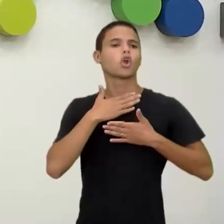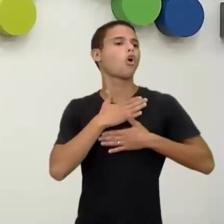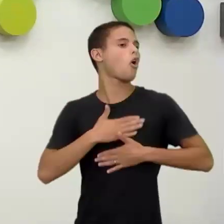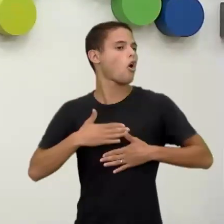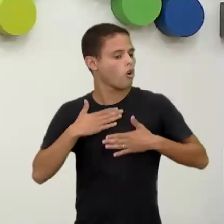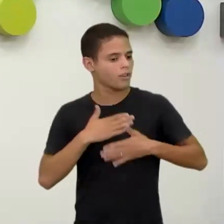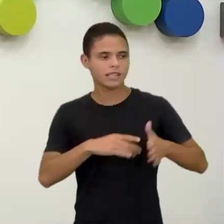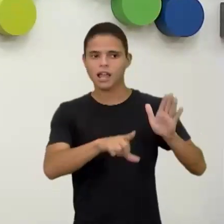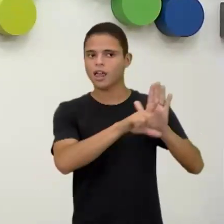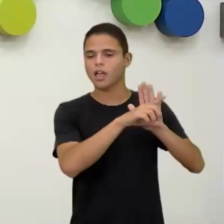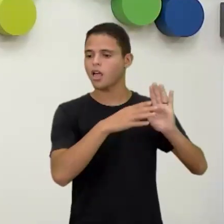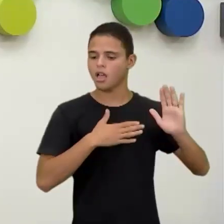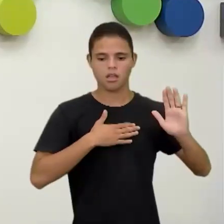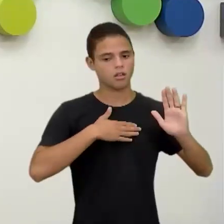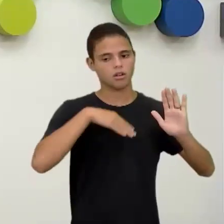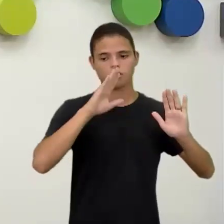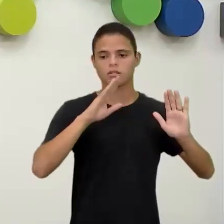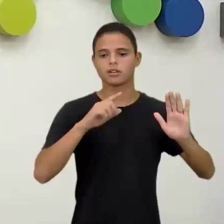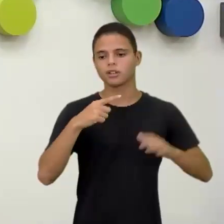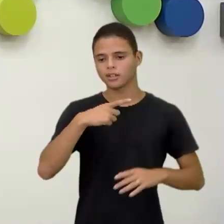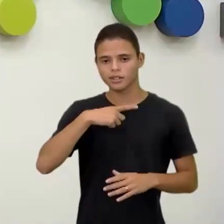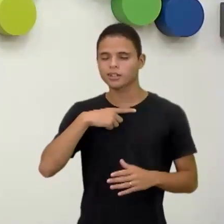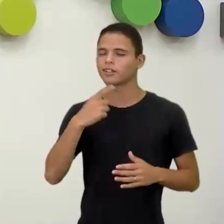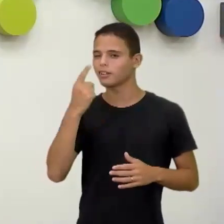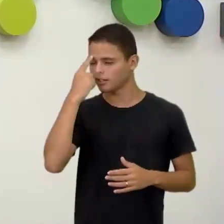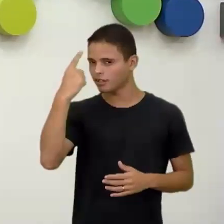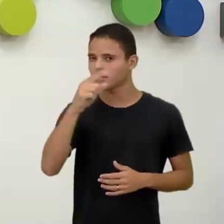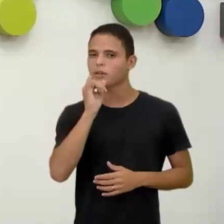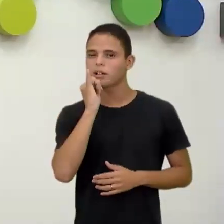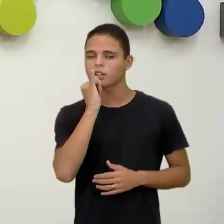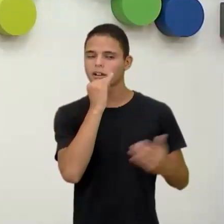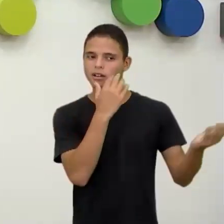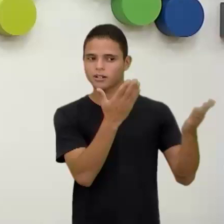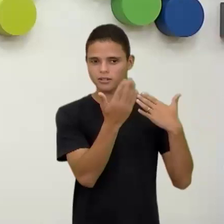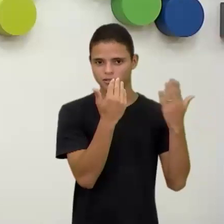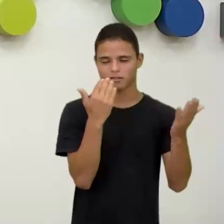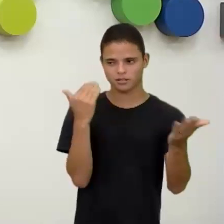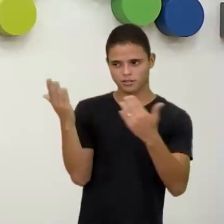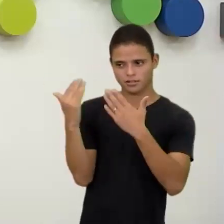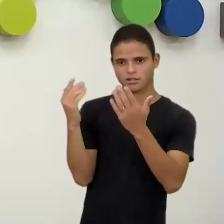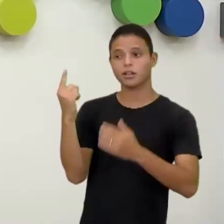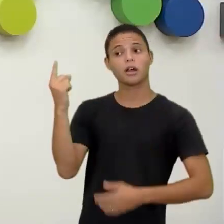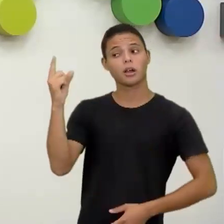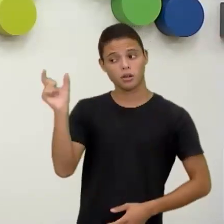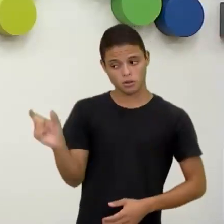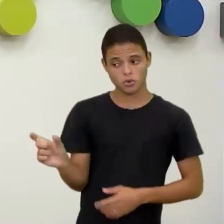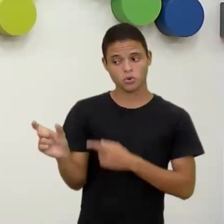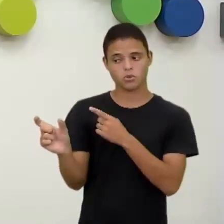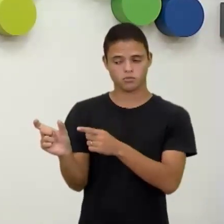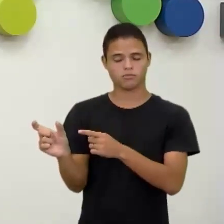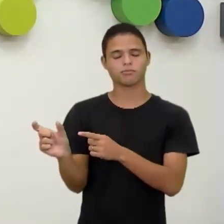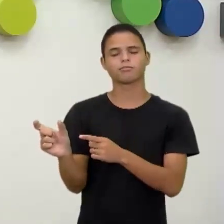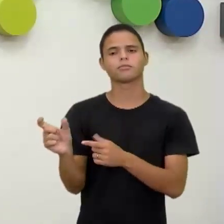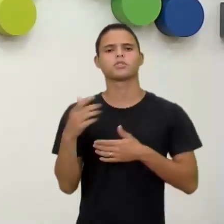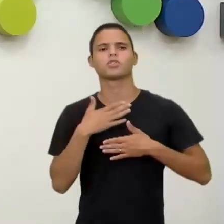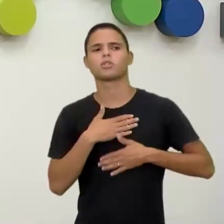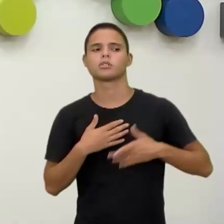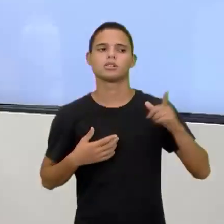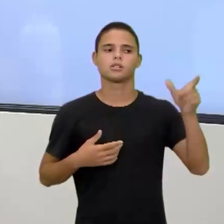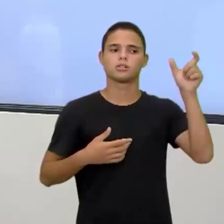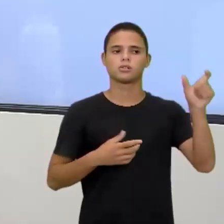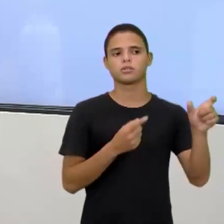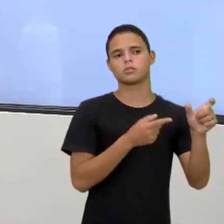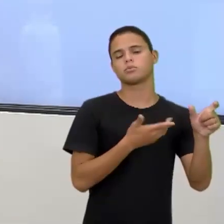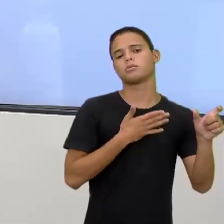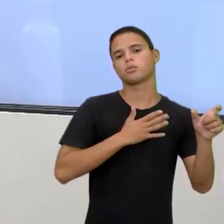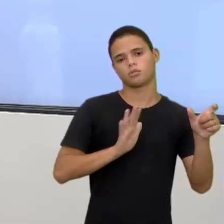os dois amigos, um falava ali uma variedade muito formal para a situação, a outra já era mais descolada e a gente comentou bastante. Exatamente,